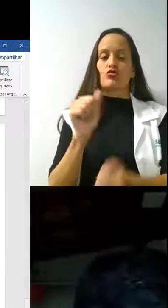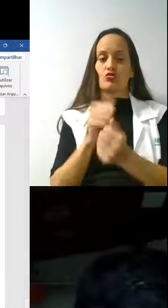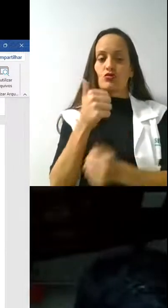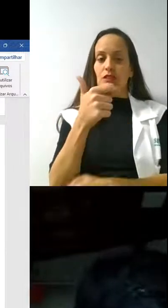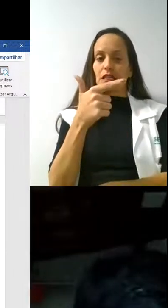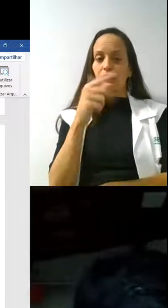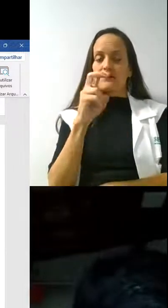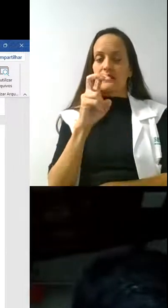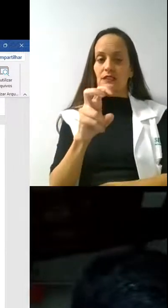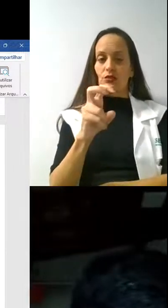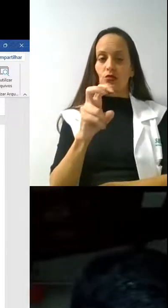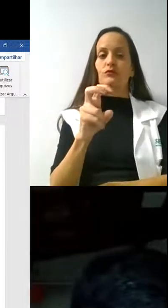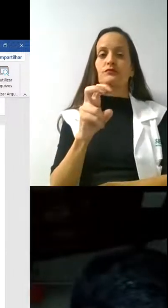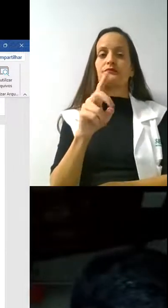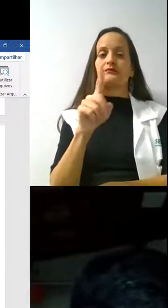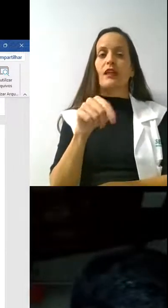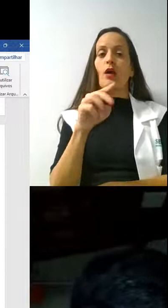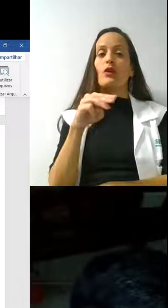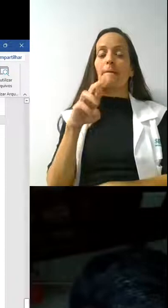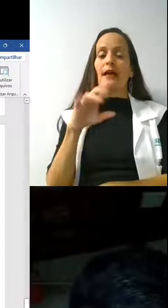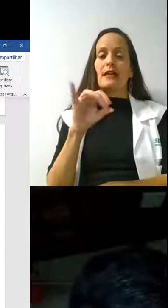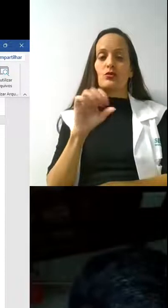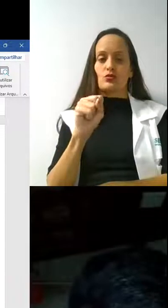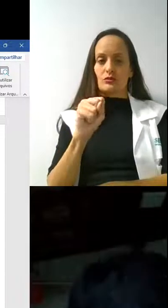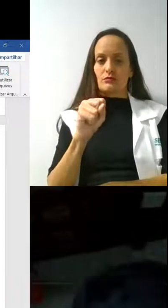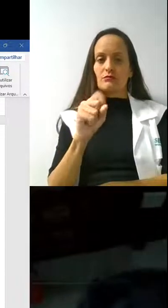1,68. O que? Metros.